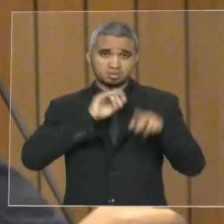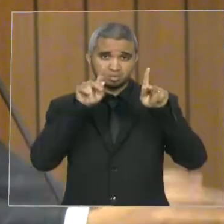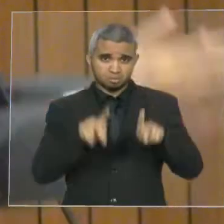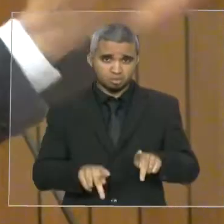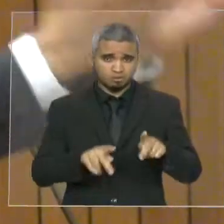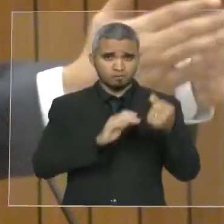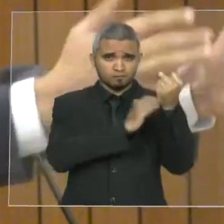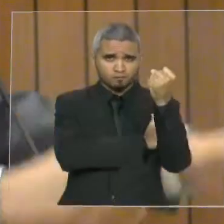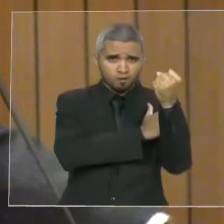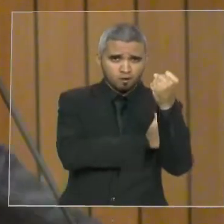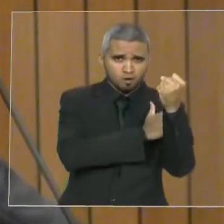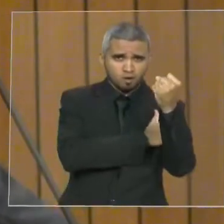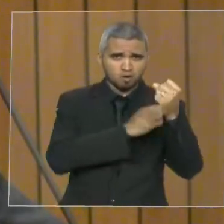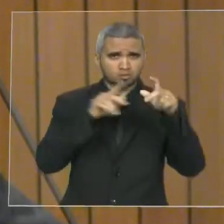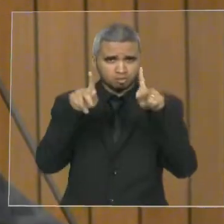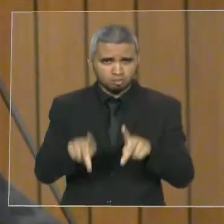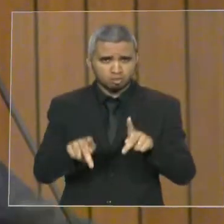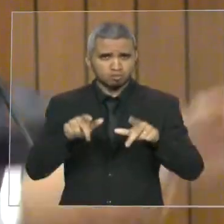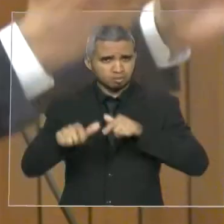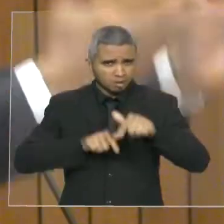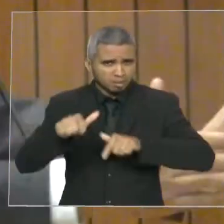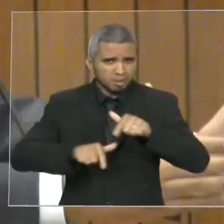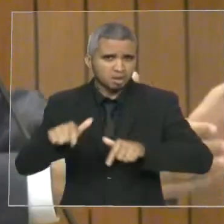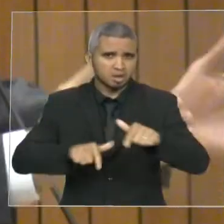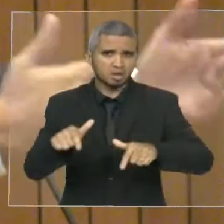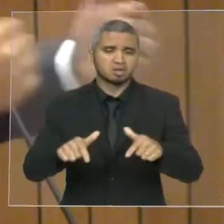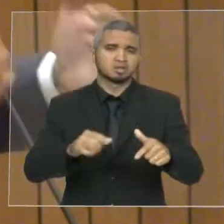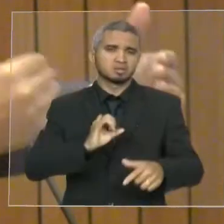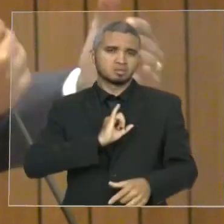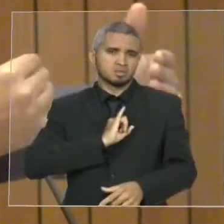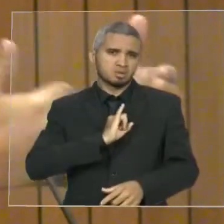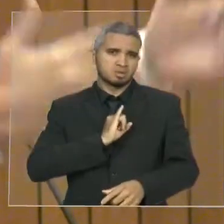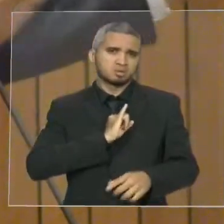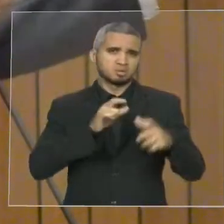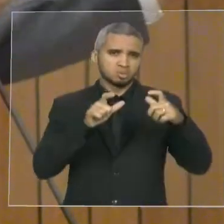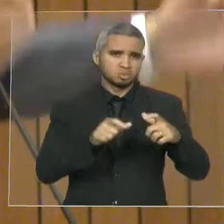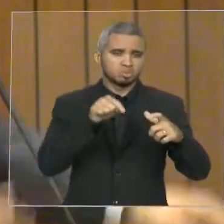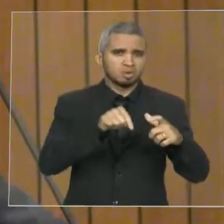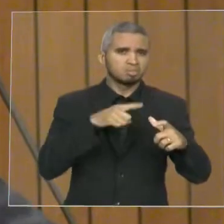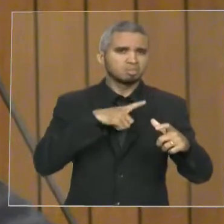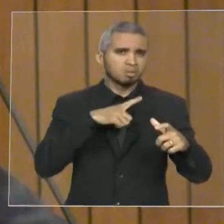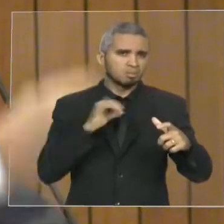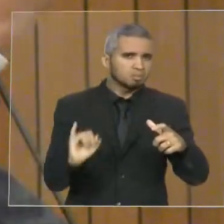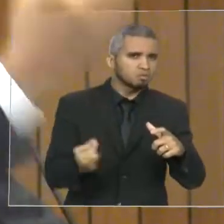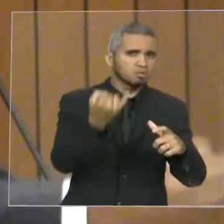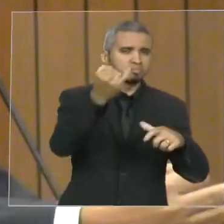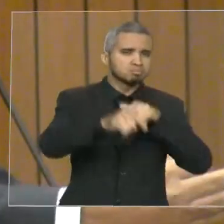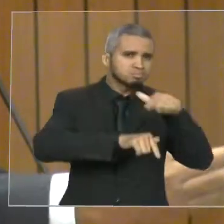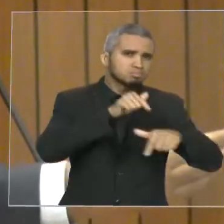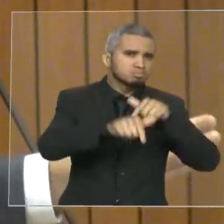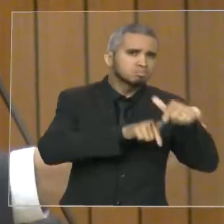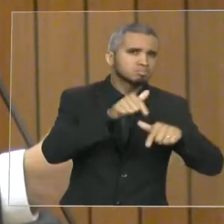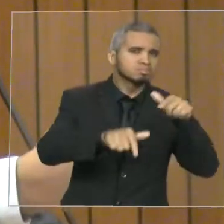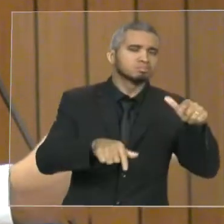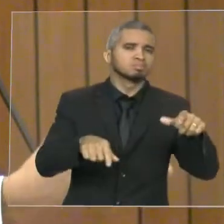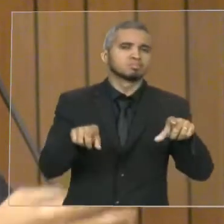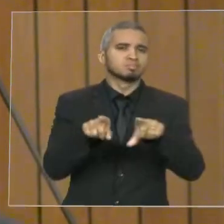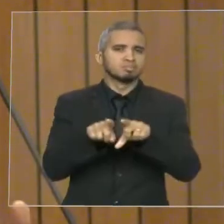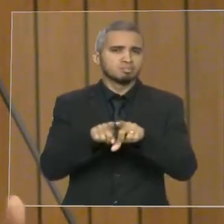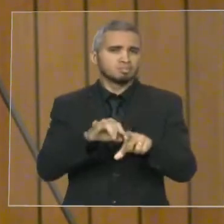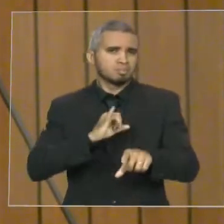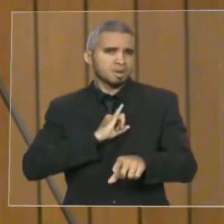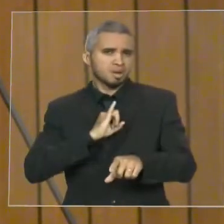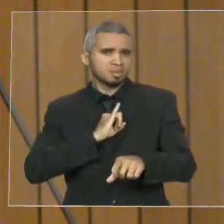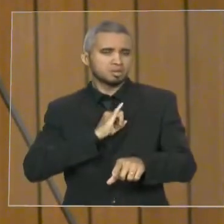Imperatriz, essa terra de oportunidades. Imperatriz, esse celeiro de sonhos. Imperatriz,